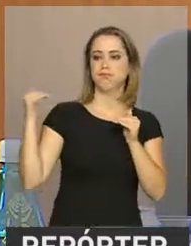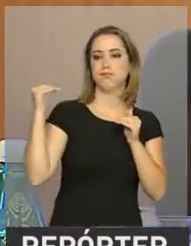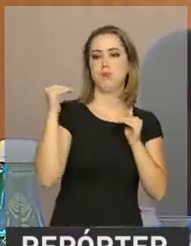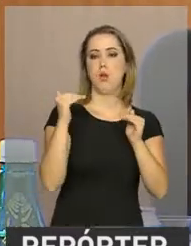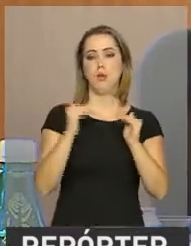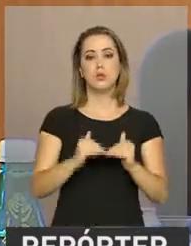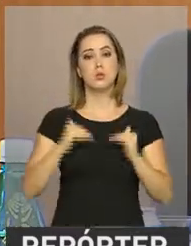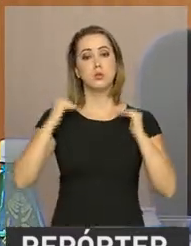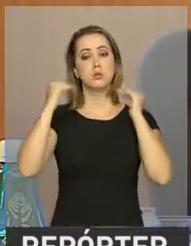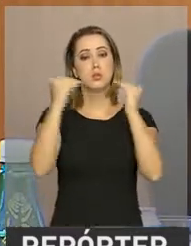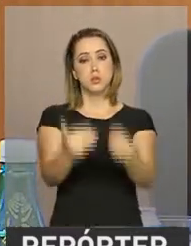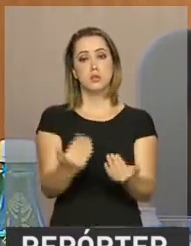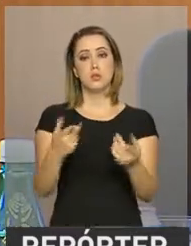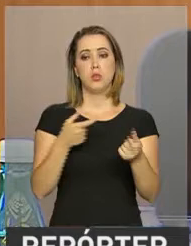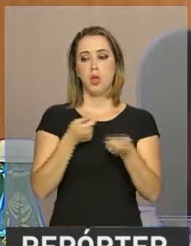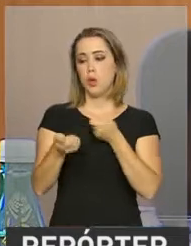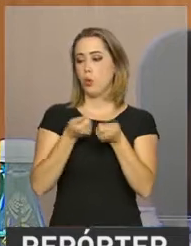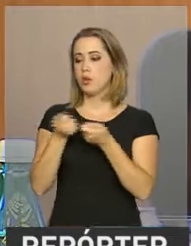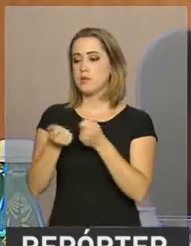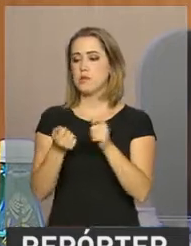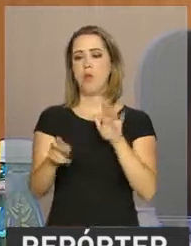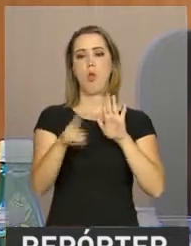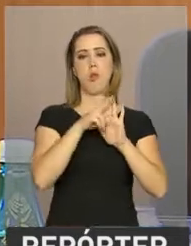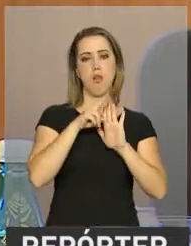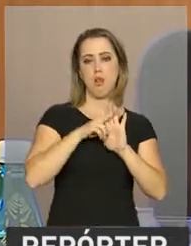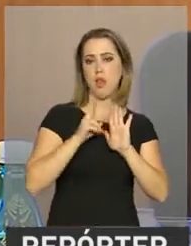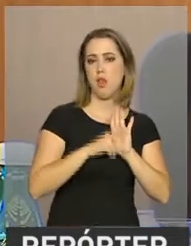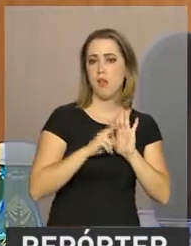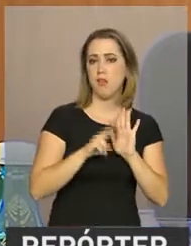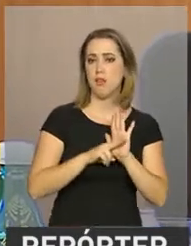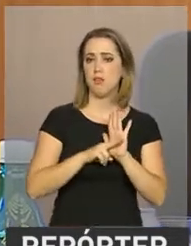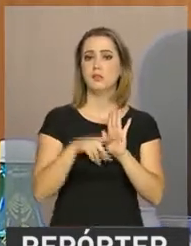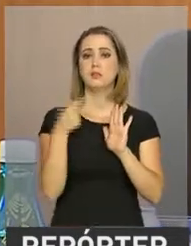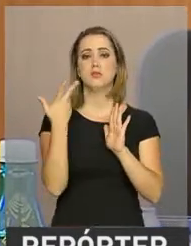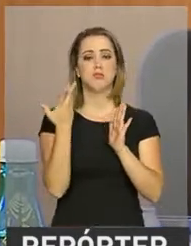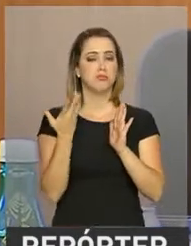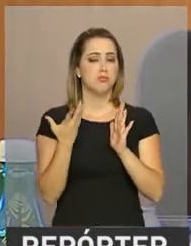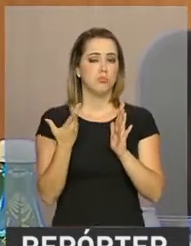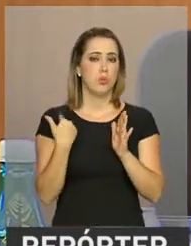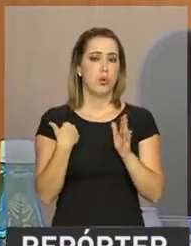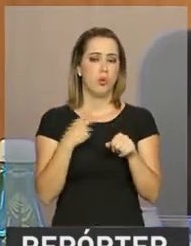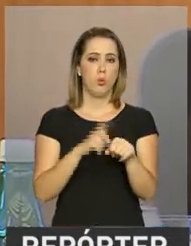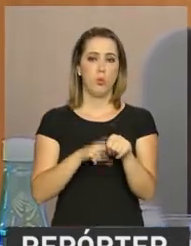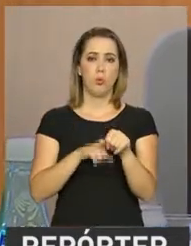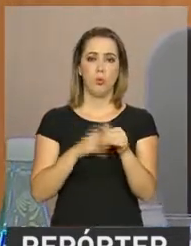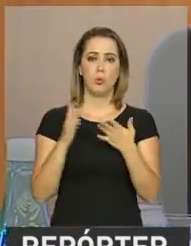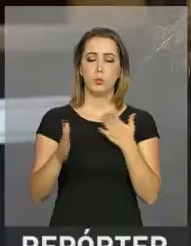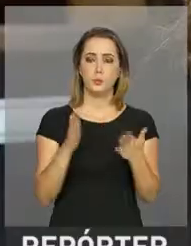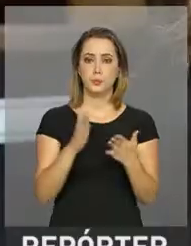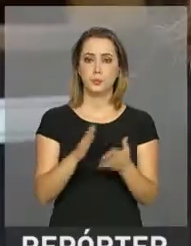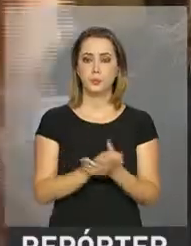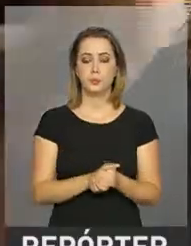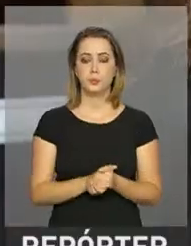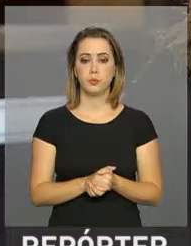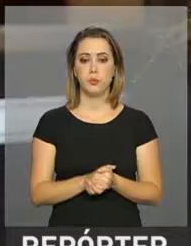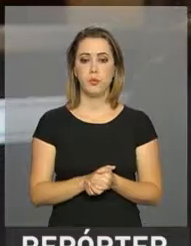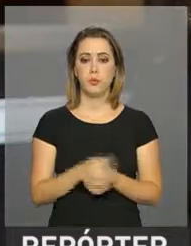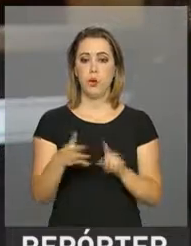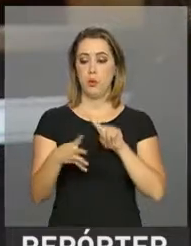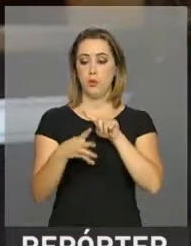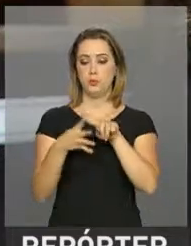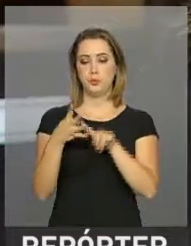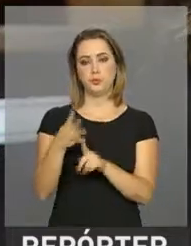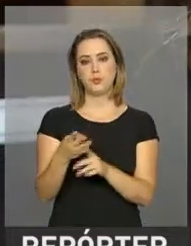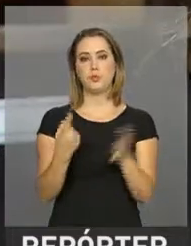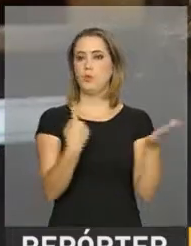da supervisão e regulariza regulação no rio tudo é azul os quatro eixos da